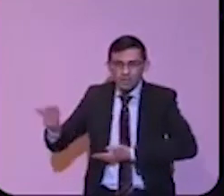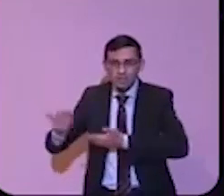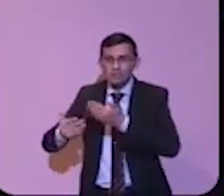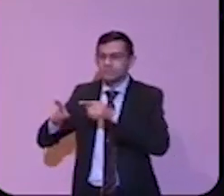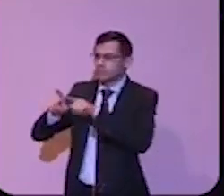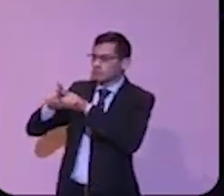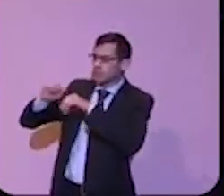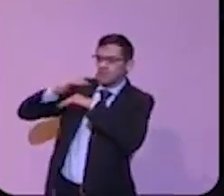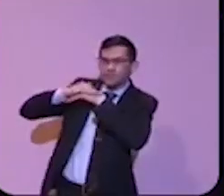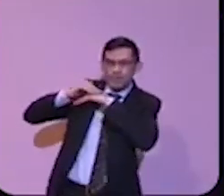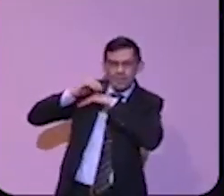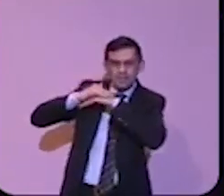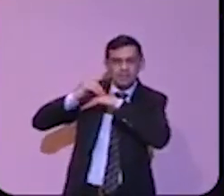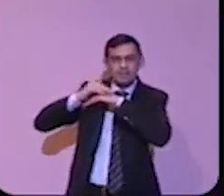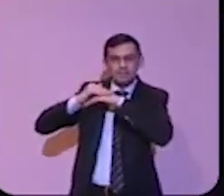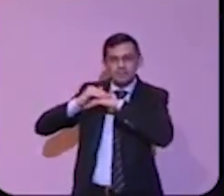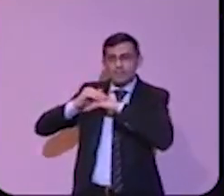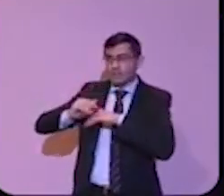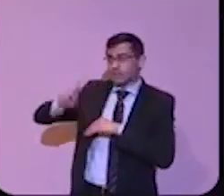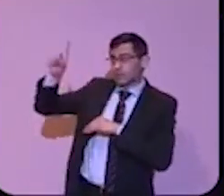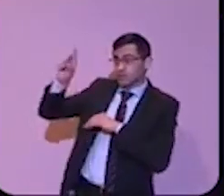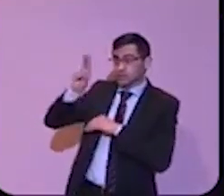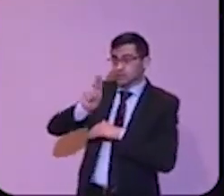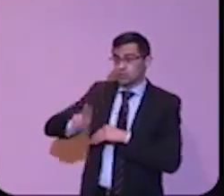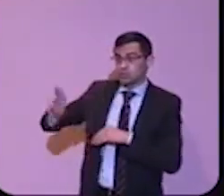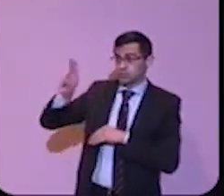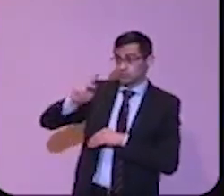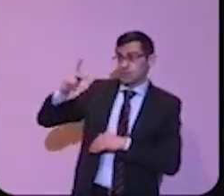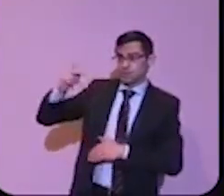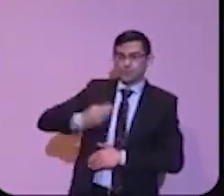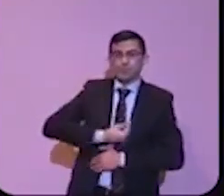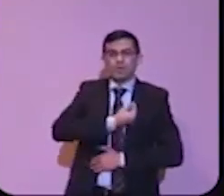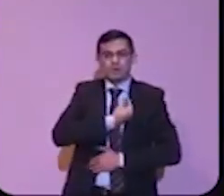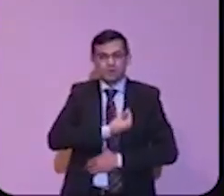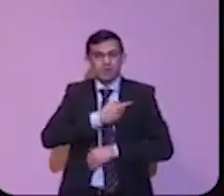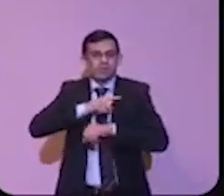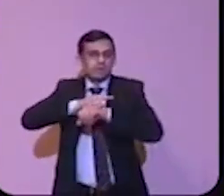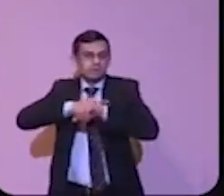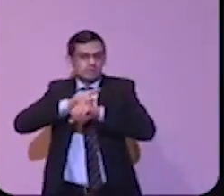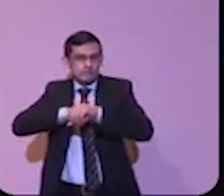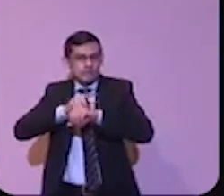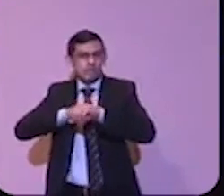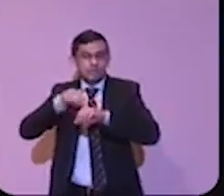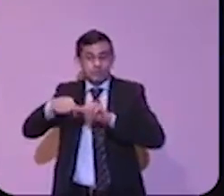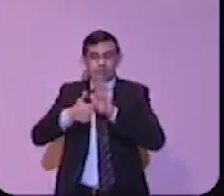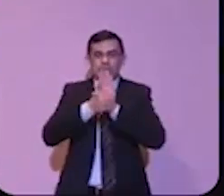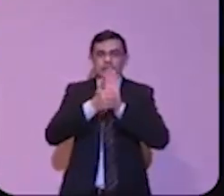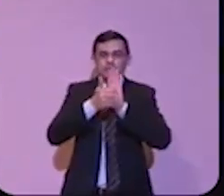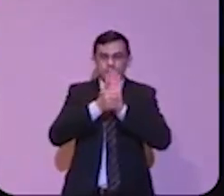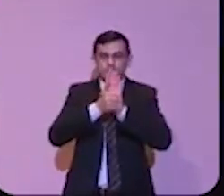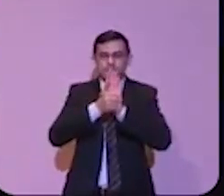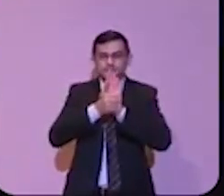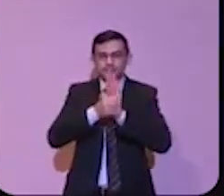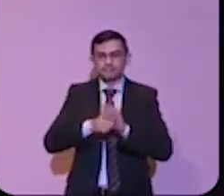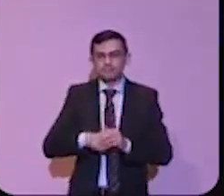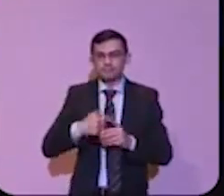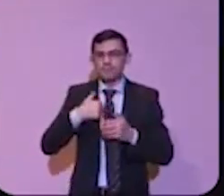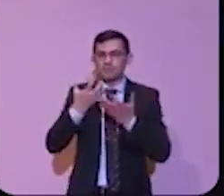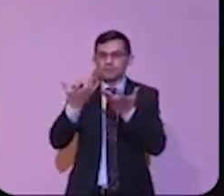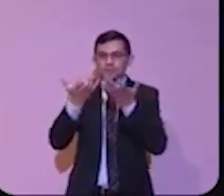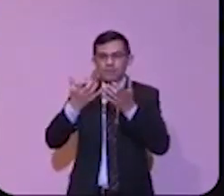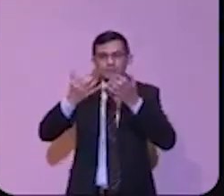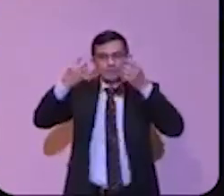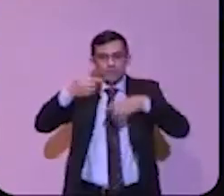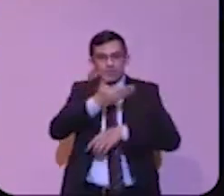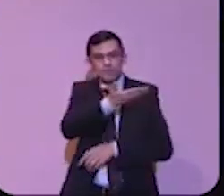seu carinho e por se deixar ser usada por Deus nessa comunidade aqui na Primeira Igreja Batista de Curitiba. Eu queria